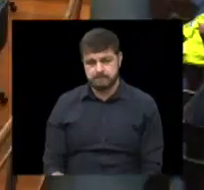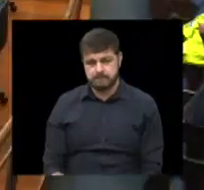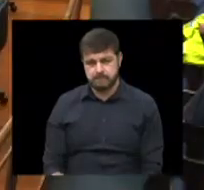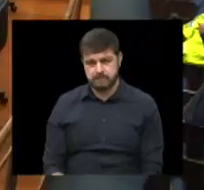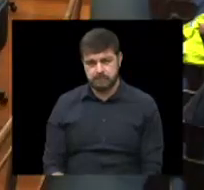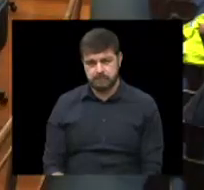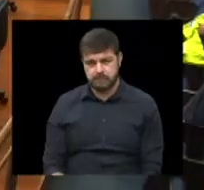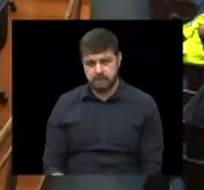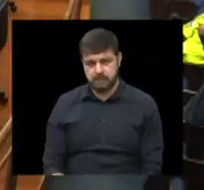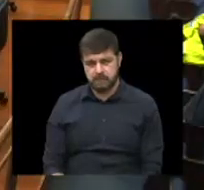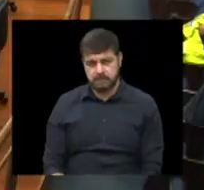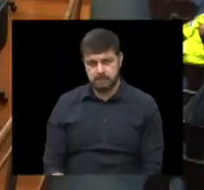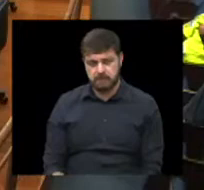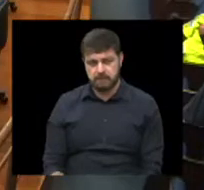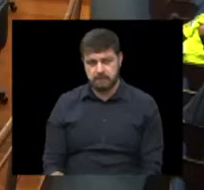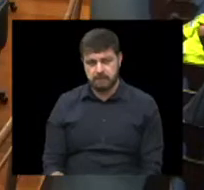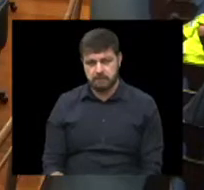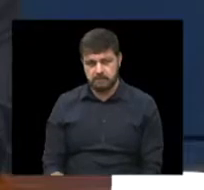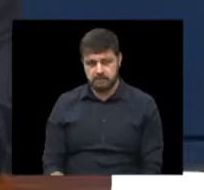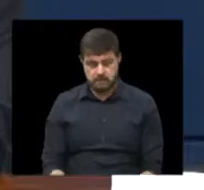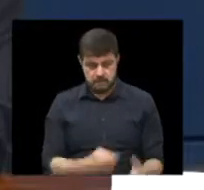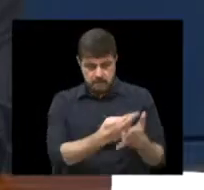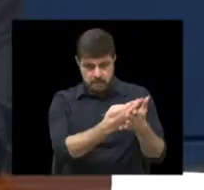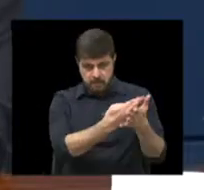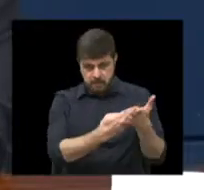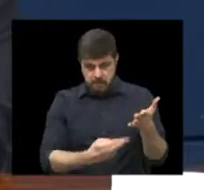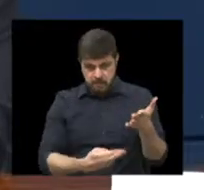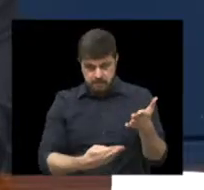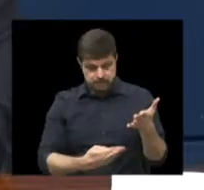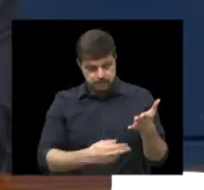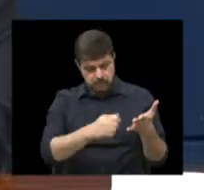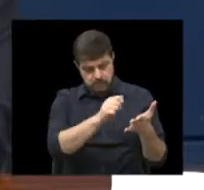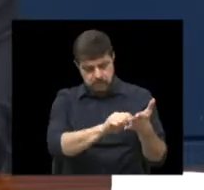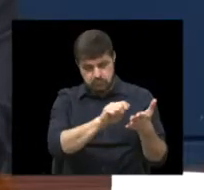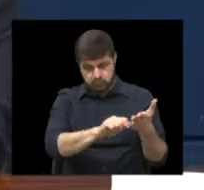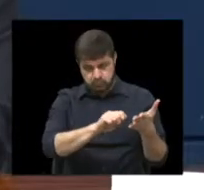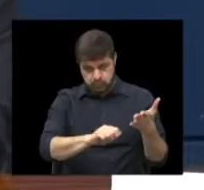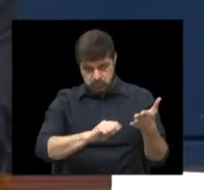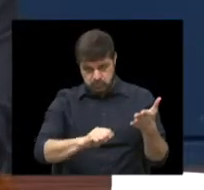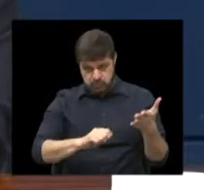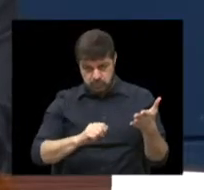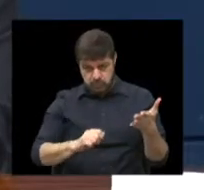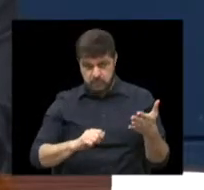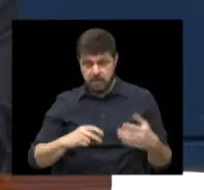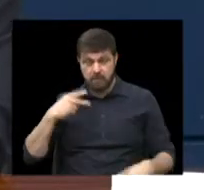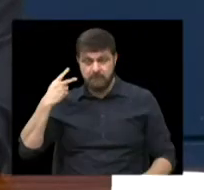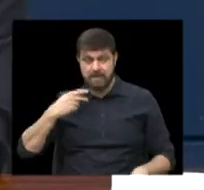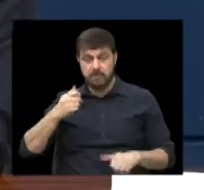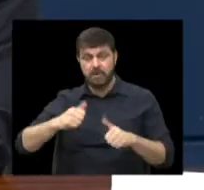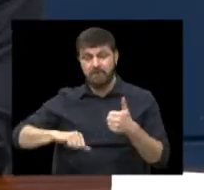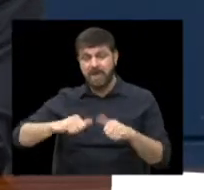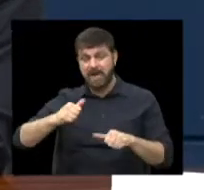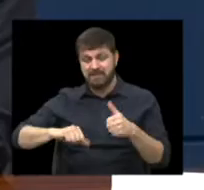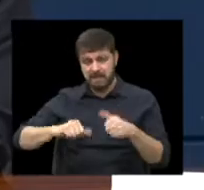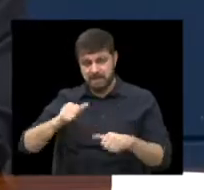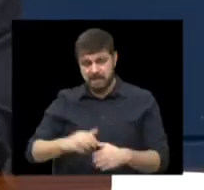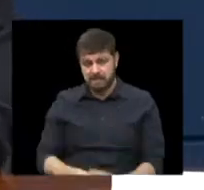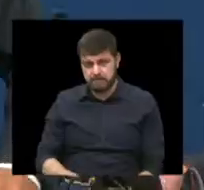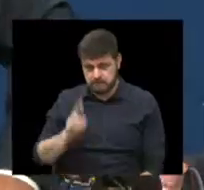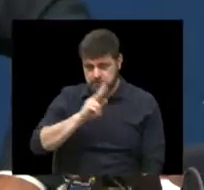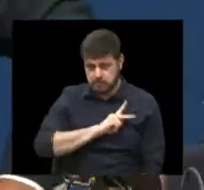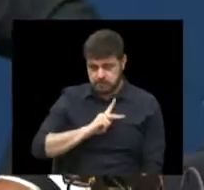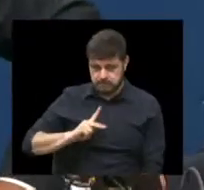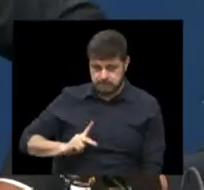Requerimento só tirado. Matérias lidas no item 10, matérias lidas no expediente e sujeitos à deliberação do plenário. Senhor